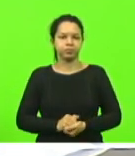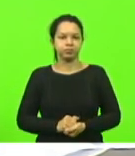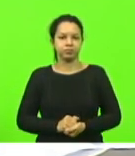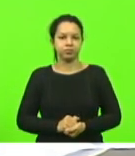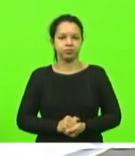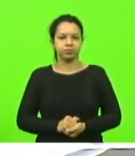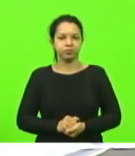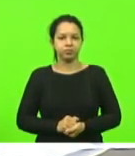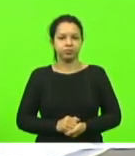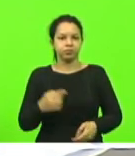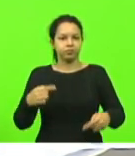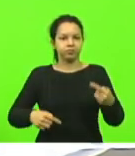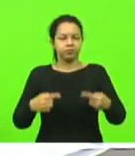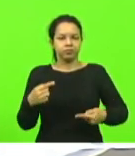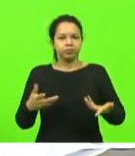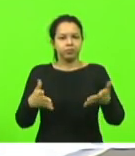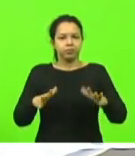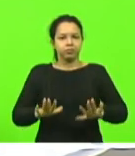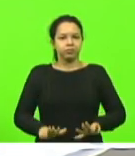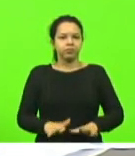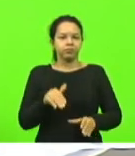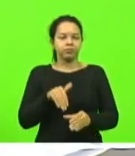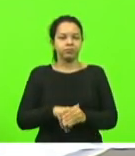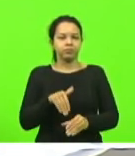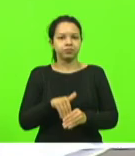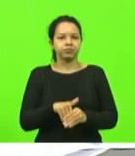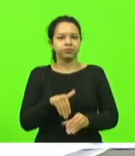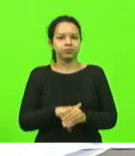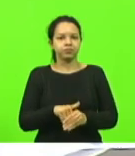Não havendo quem queira discutir em votação.